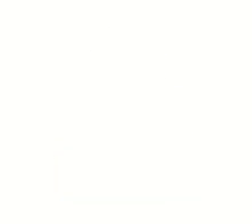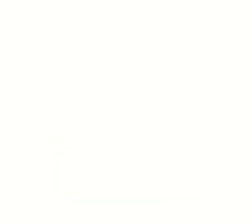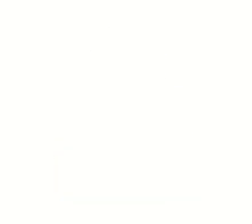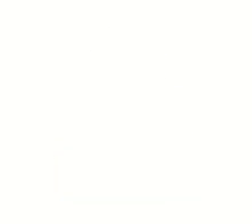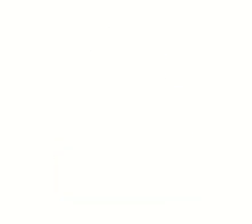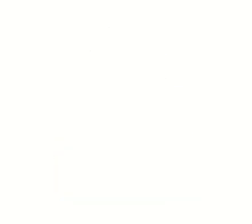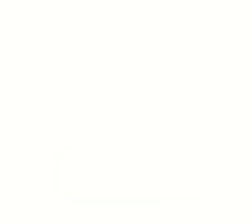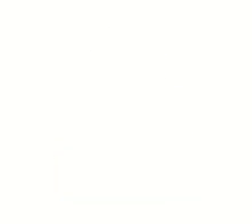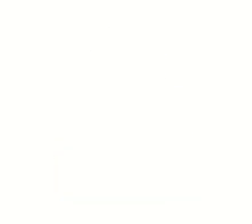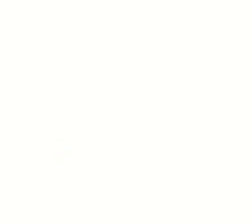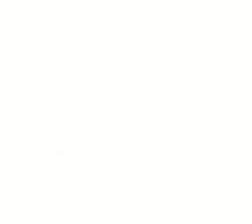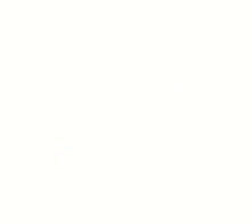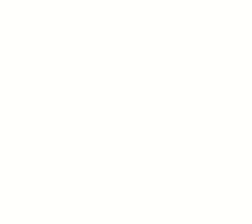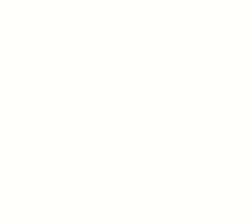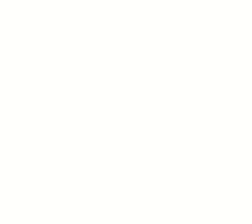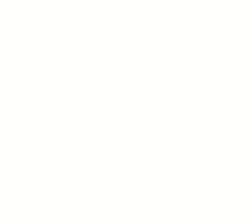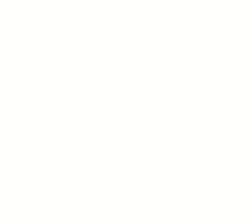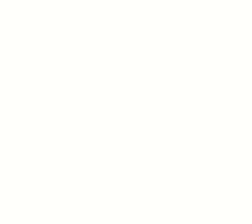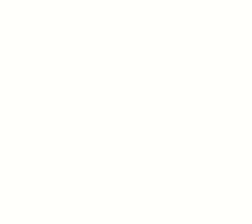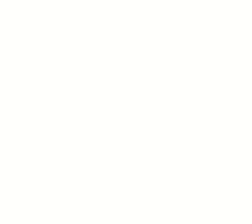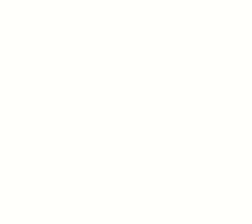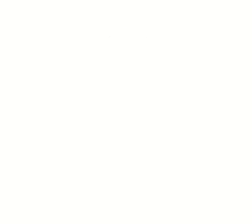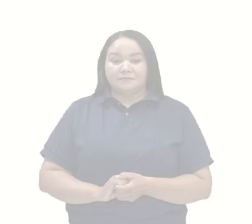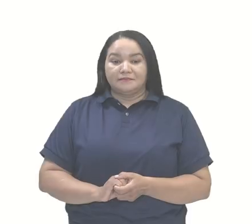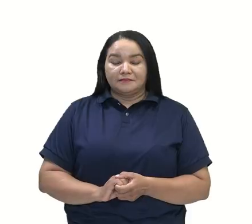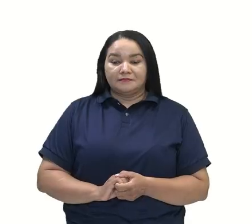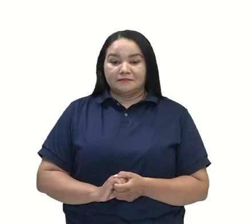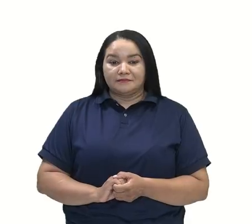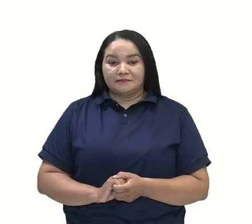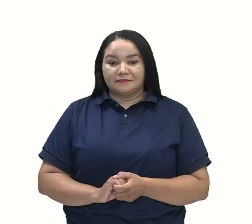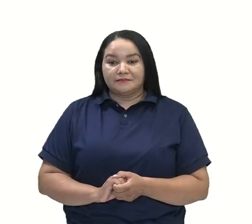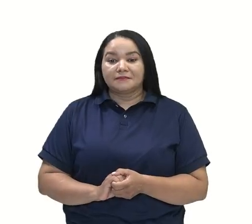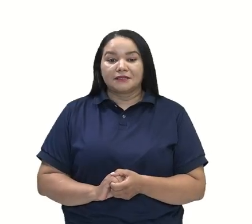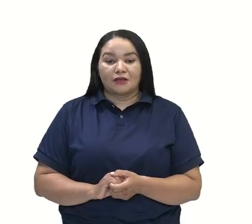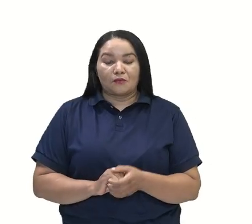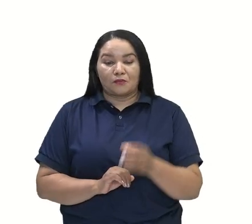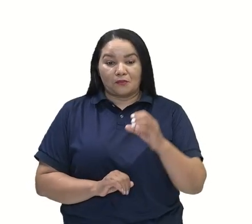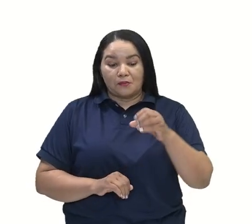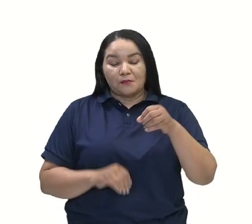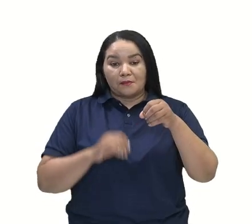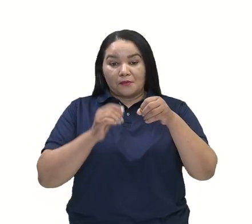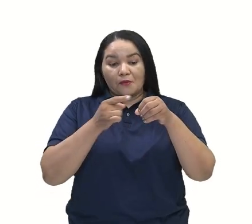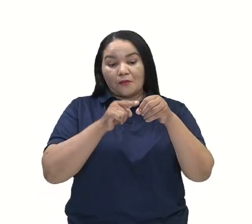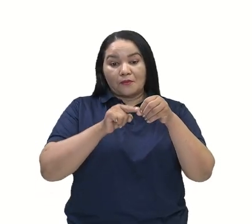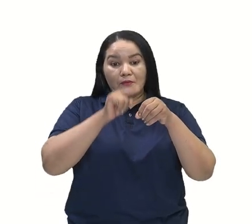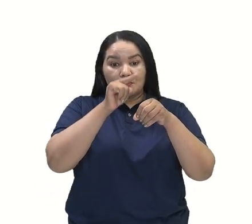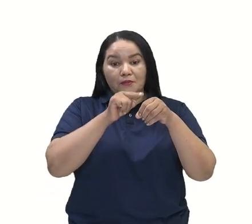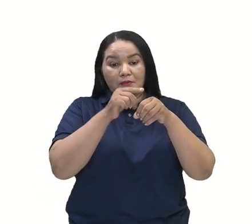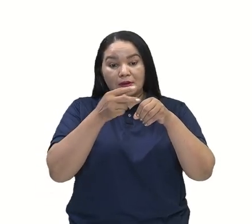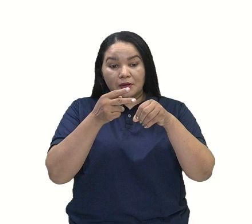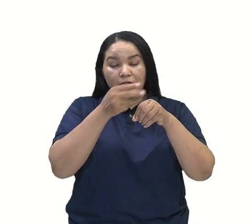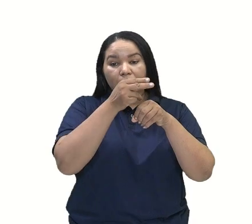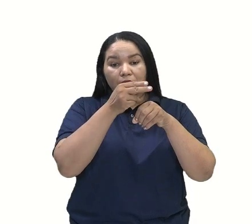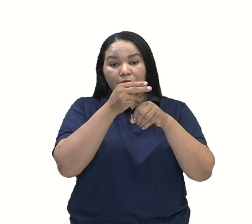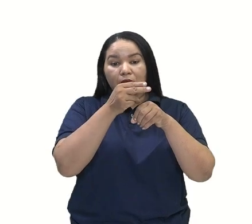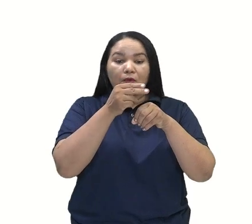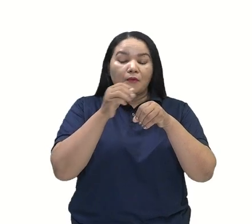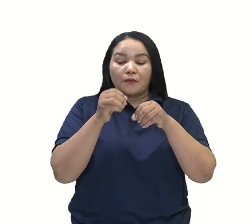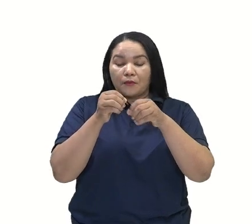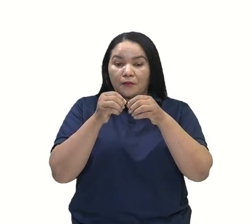esse corte, certo? E vai impedir então essa passagem. Lembrando, gente, isso não vai mexer em